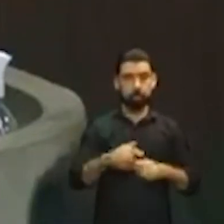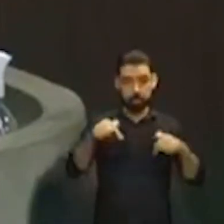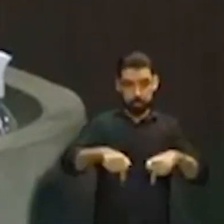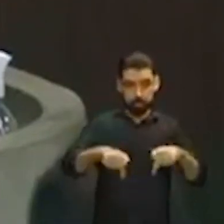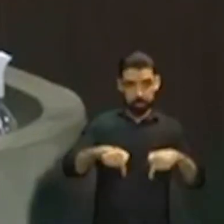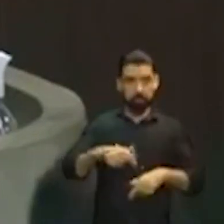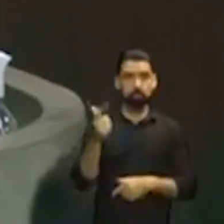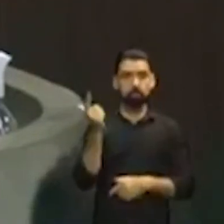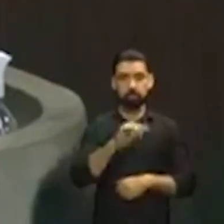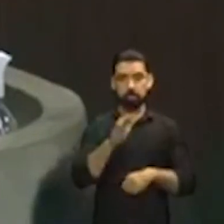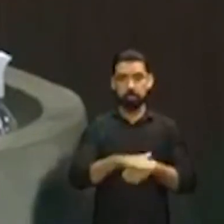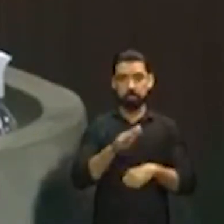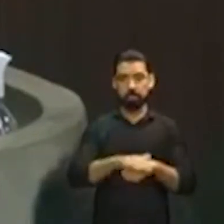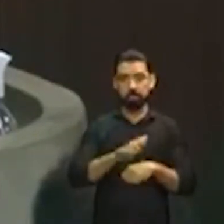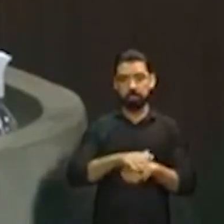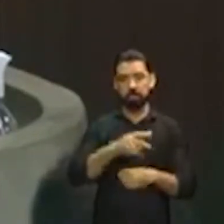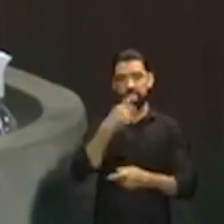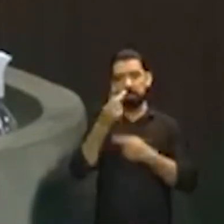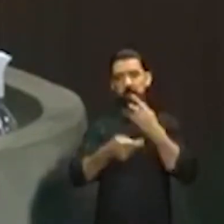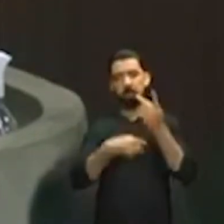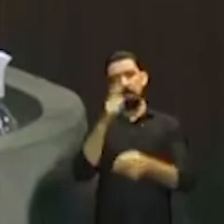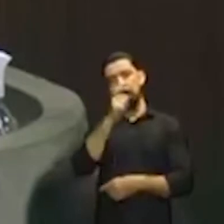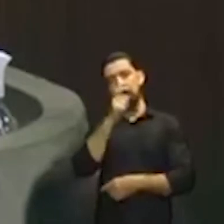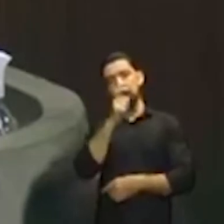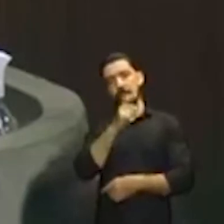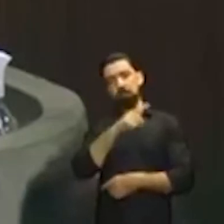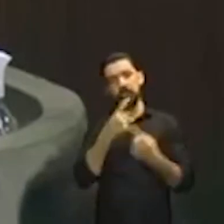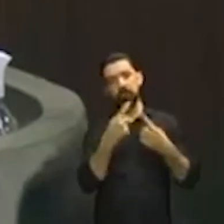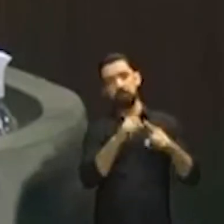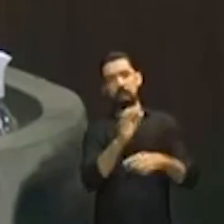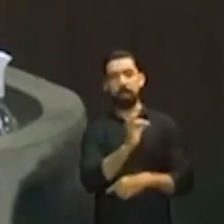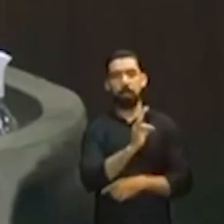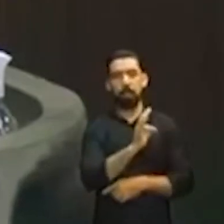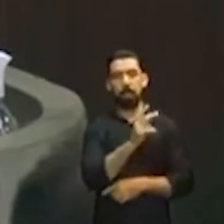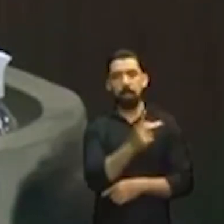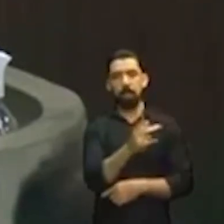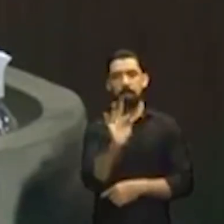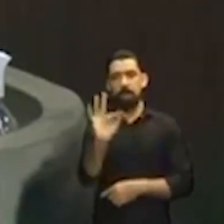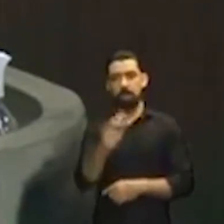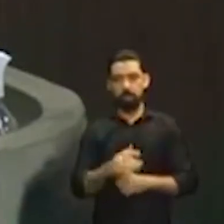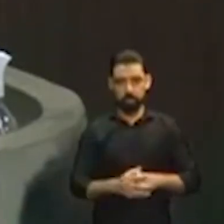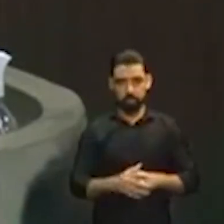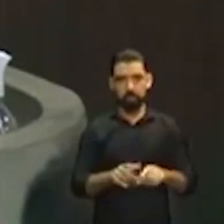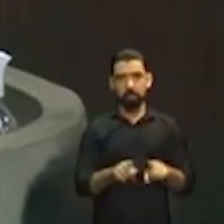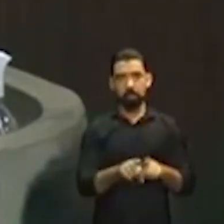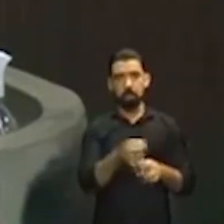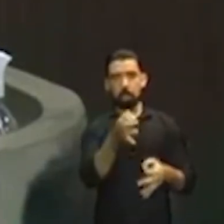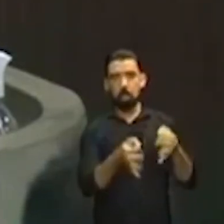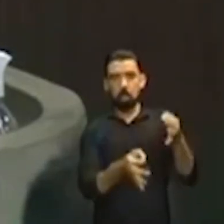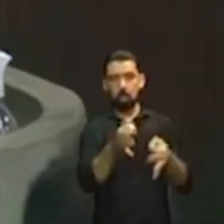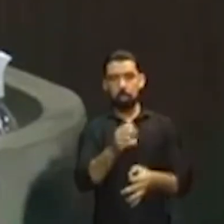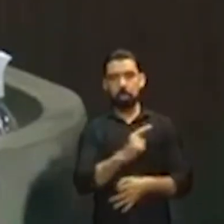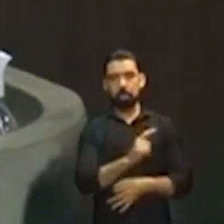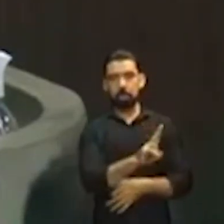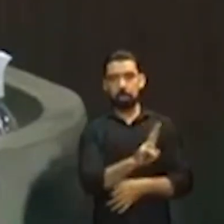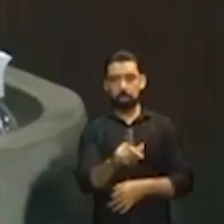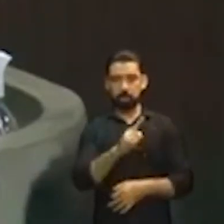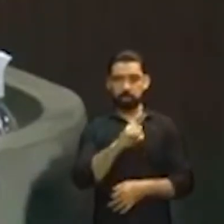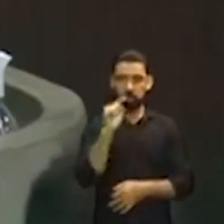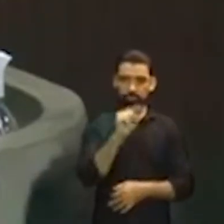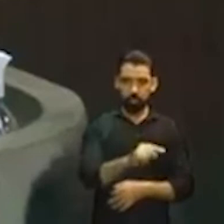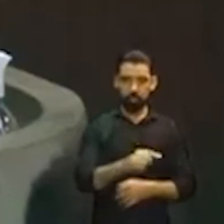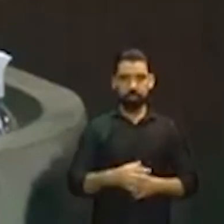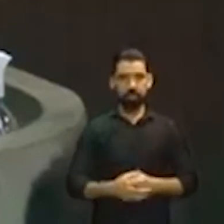e invente bravata, desqualifique a Polícia Federal, desqualifique um juiz que tem nome,